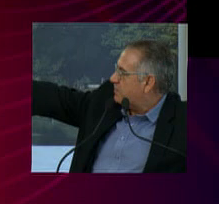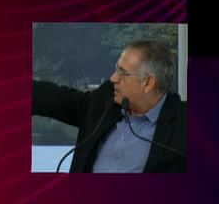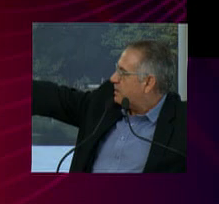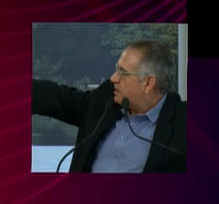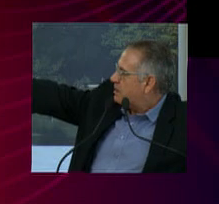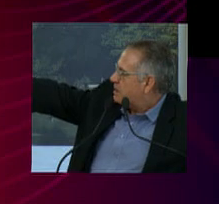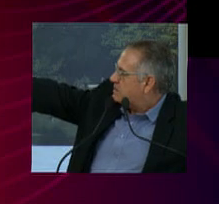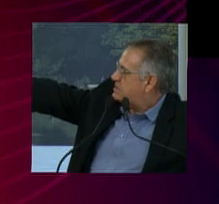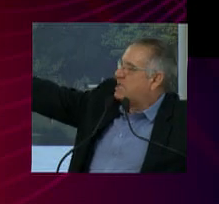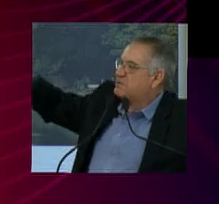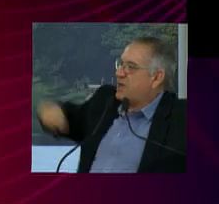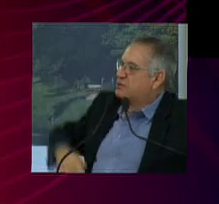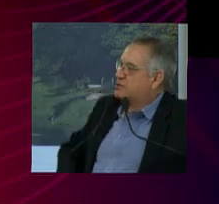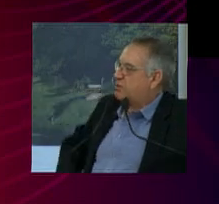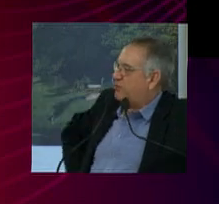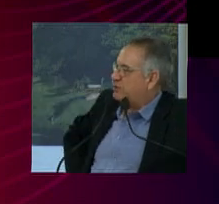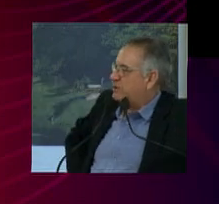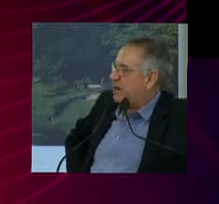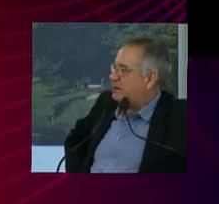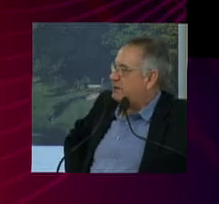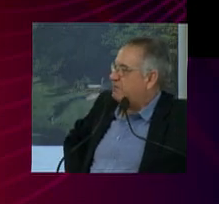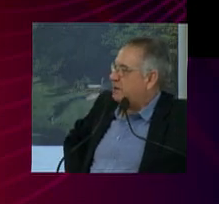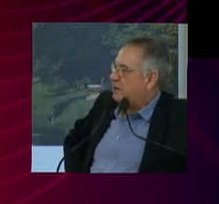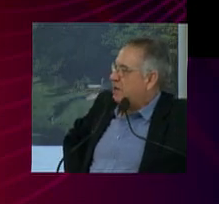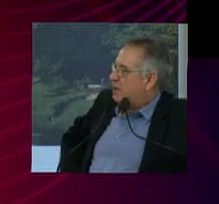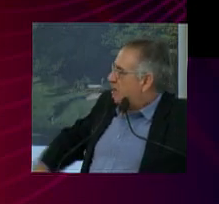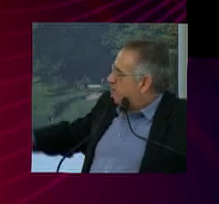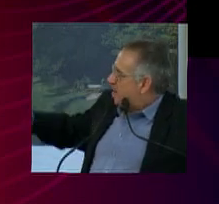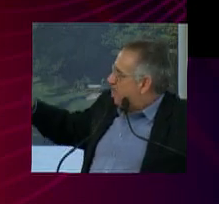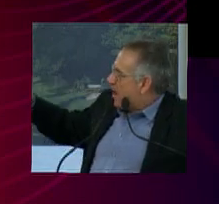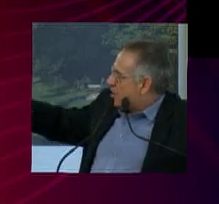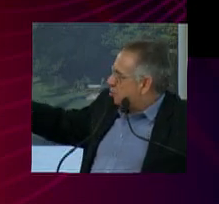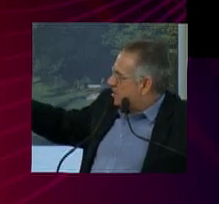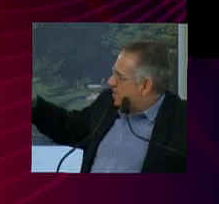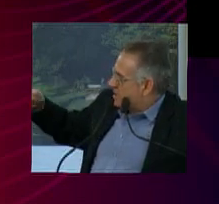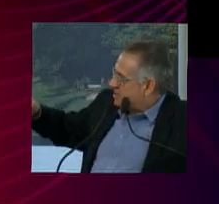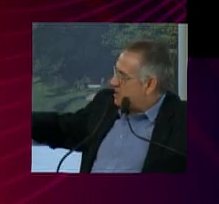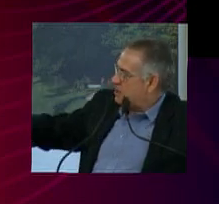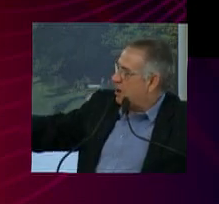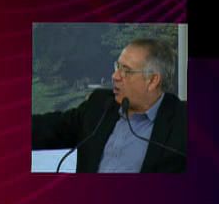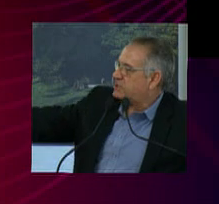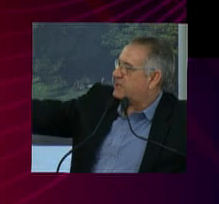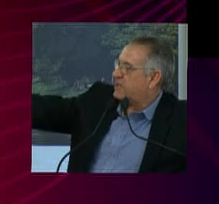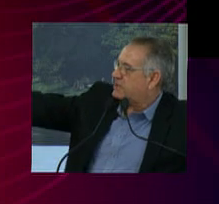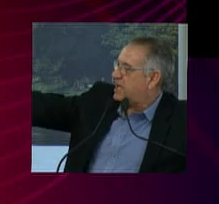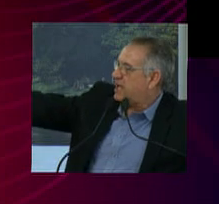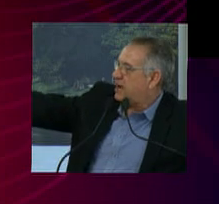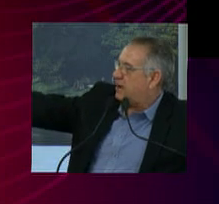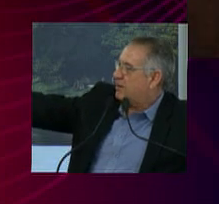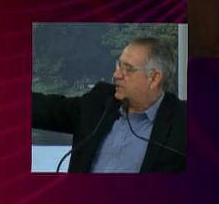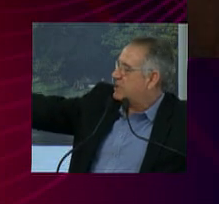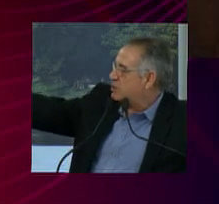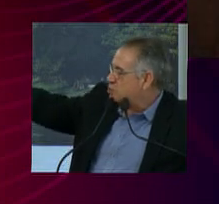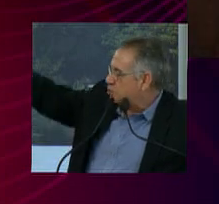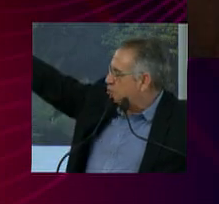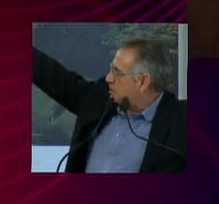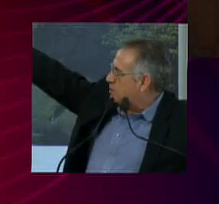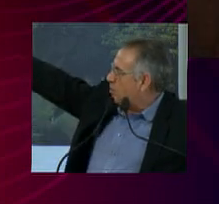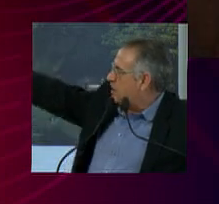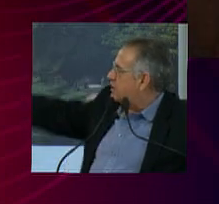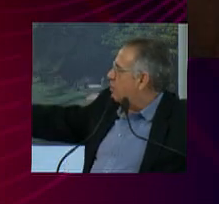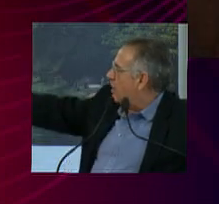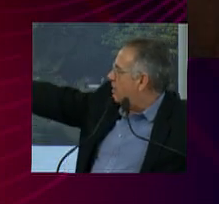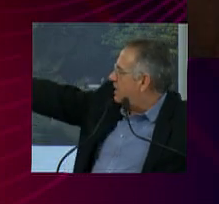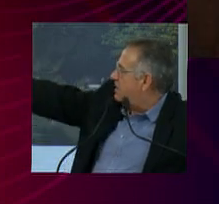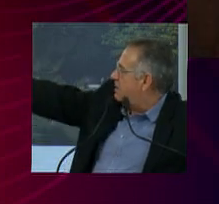vereador, 6 metros de profundidade. E debaixo dessa cratera tem uma outra cratera que tem uma estrutura